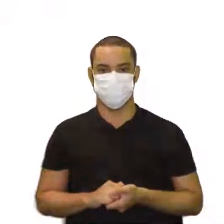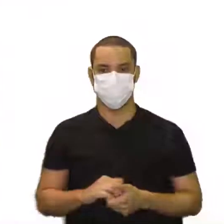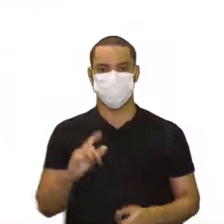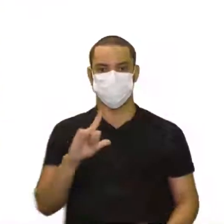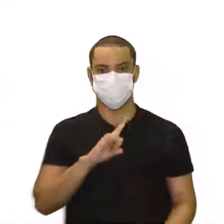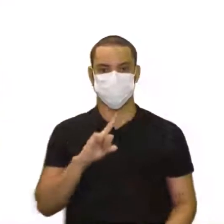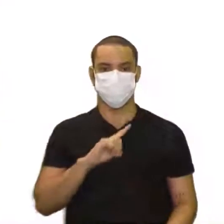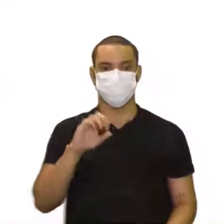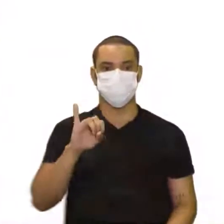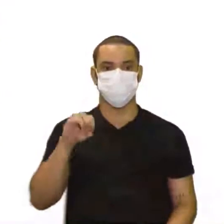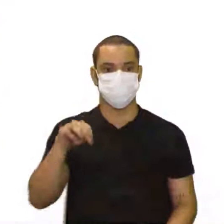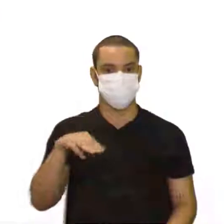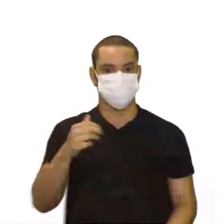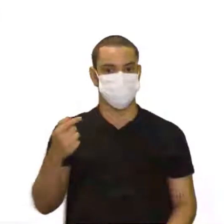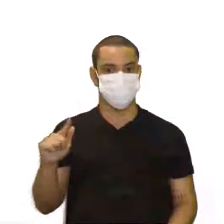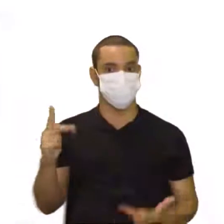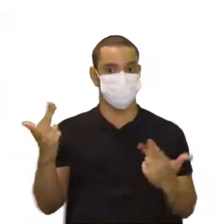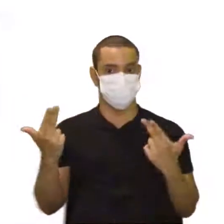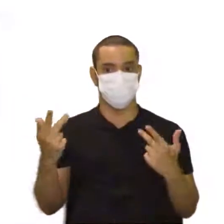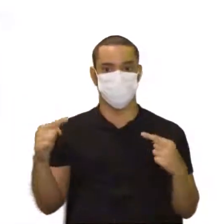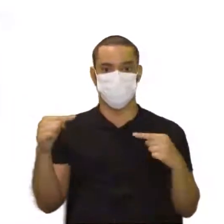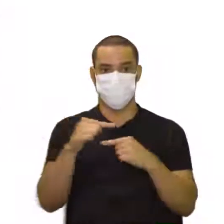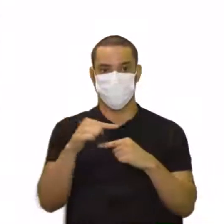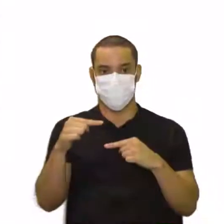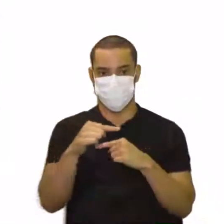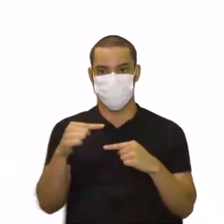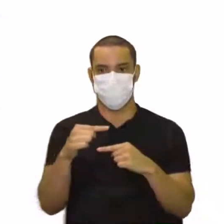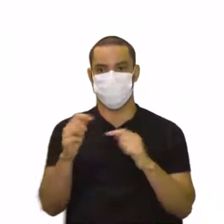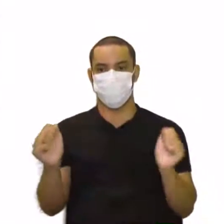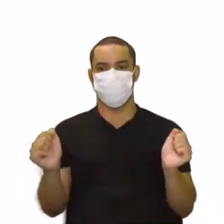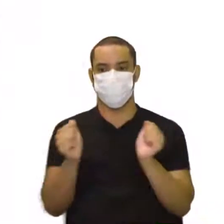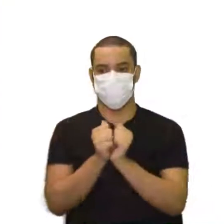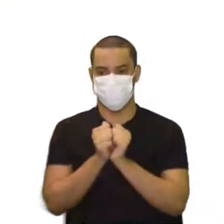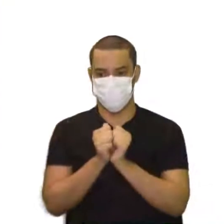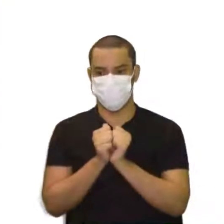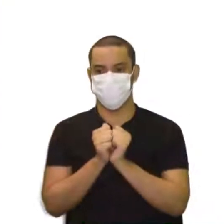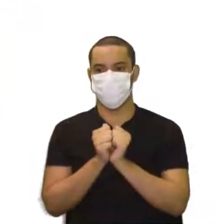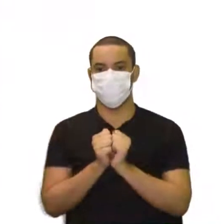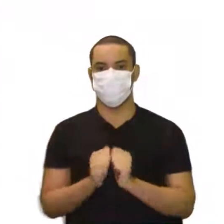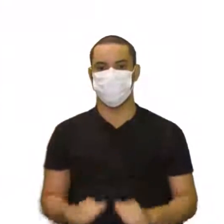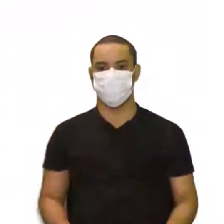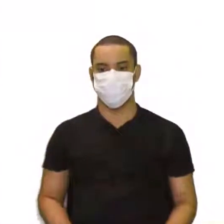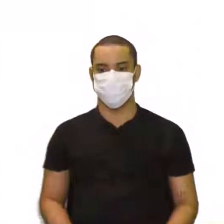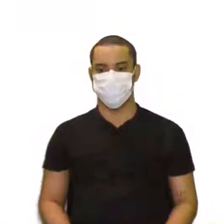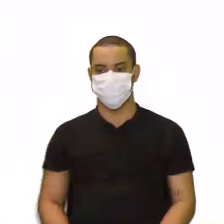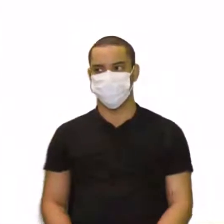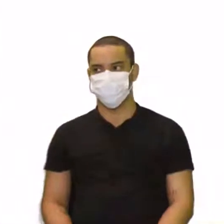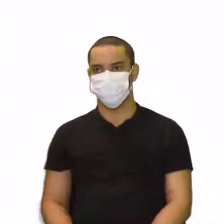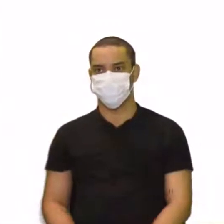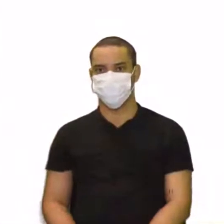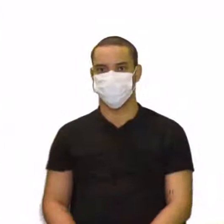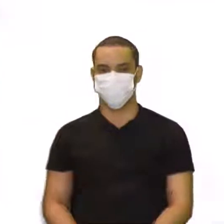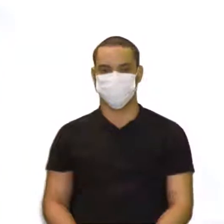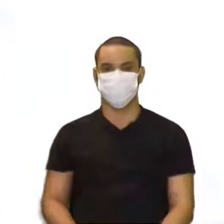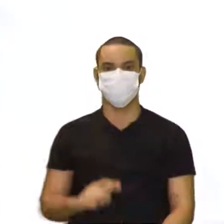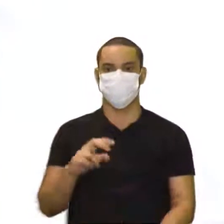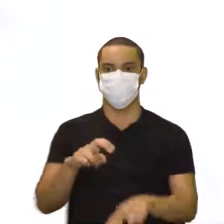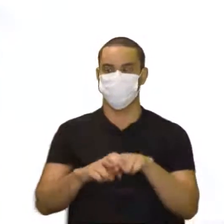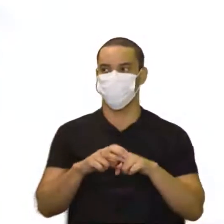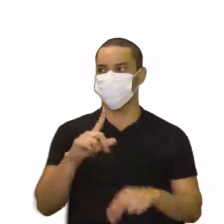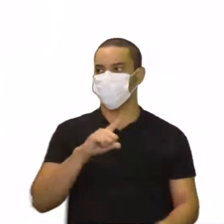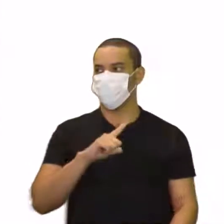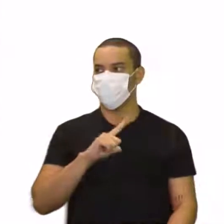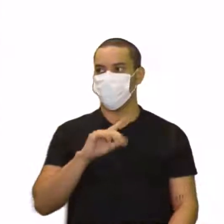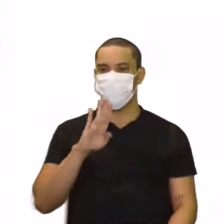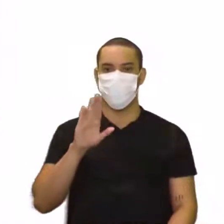mesma polaridade direcionadas para a espiral. Então aqui a gente tem a bobina